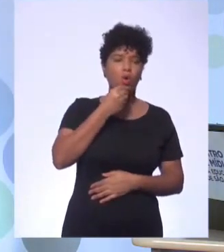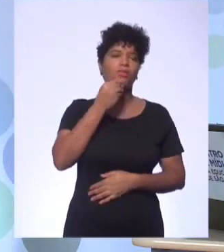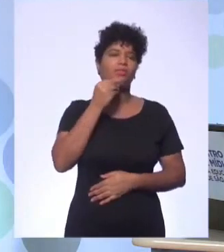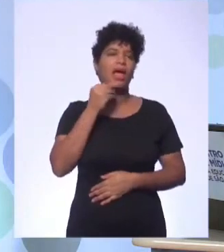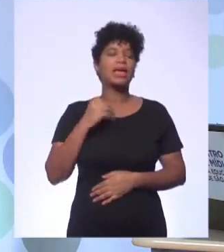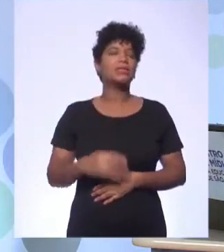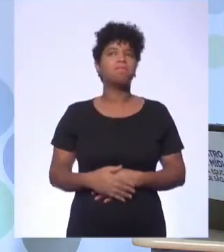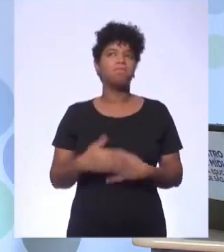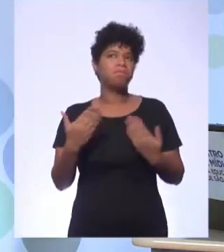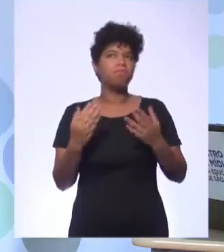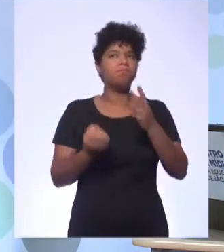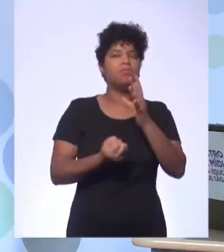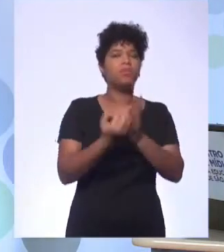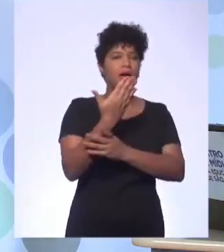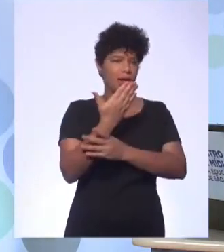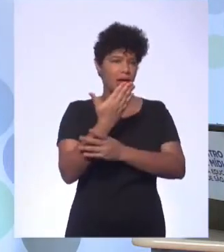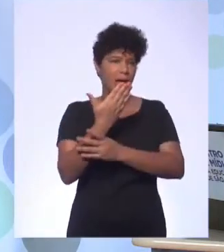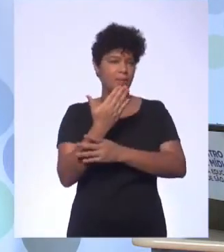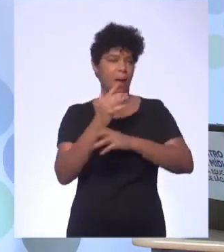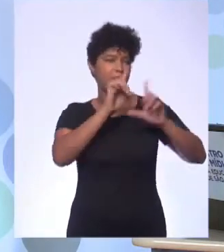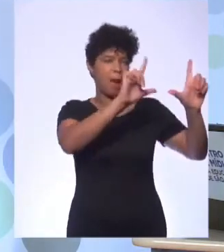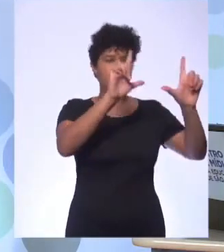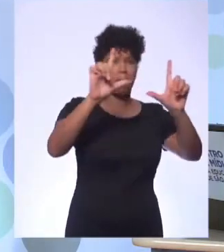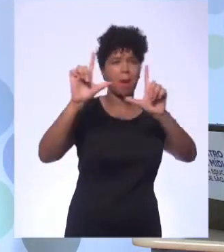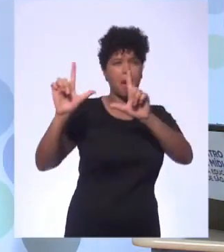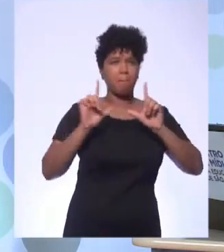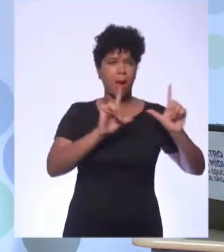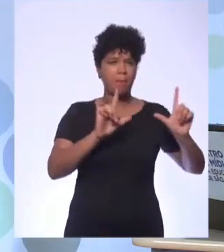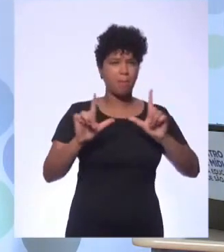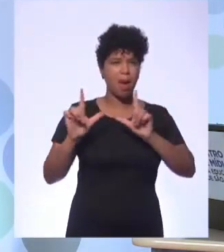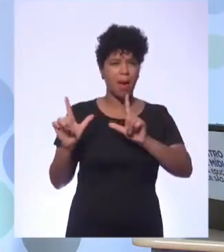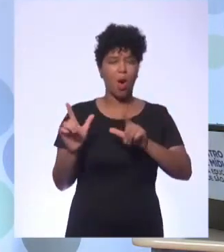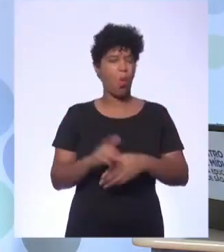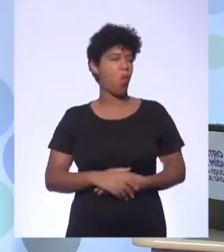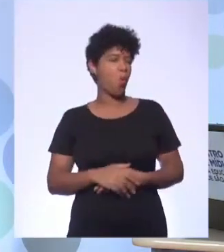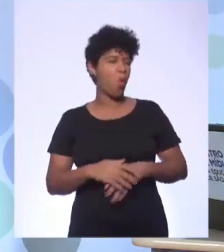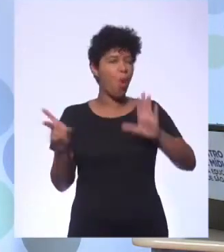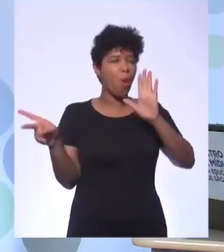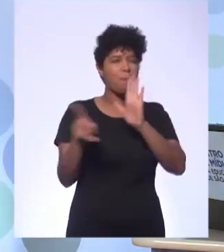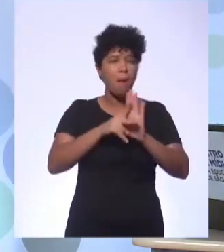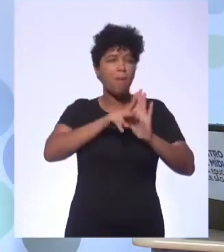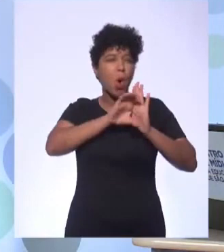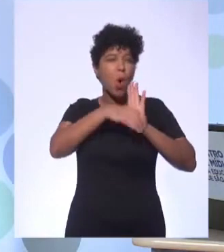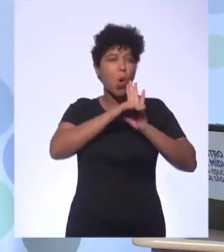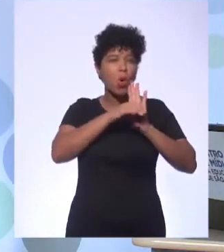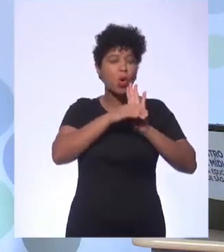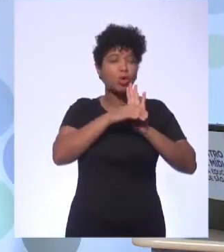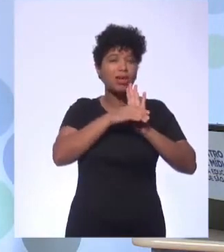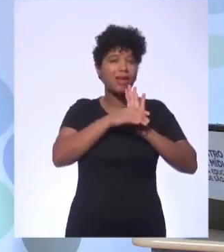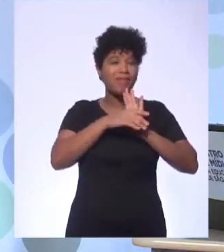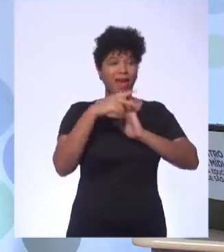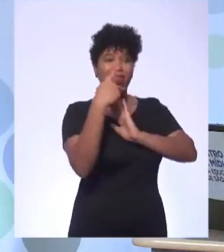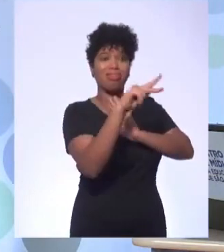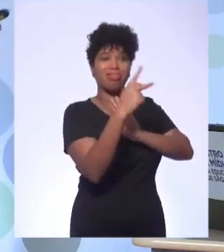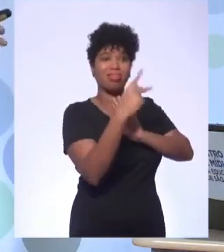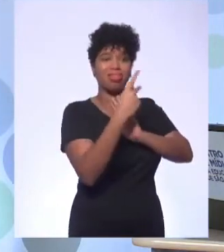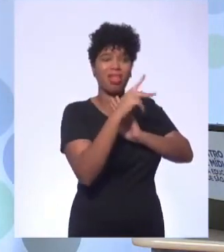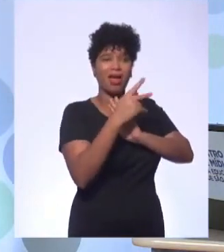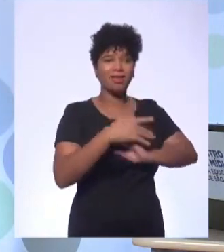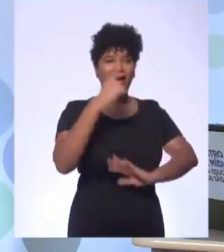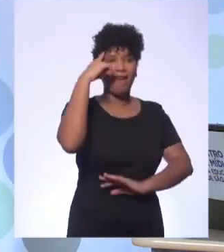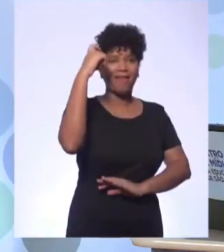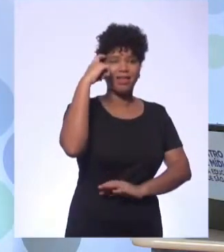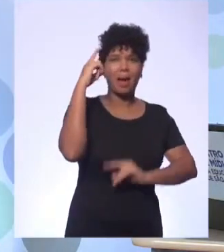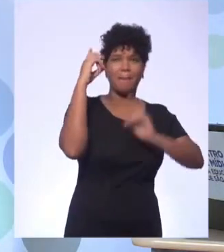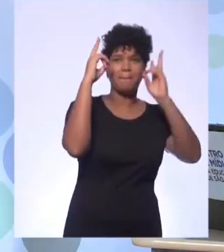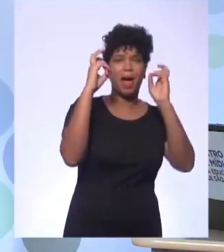uma exposição totalmente conceitual. O que seria isso, né? Ele cria um conceito, uma ideia na sua cabeça, e a partir daí aquela série